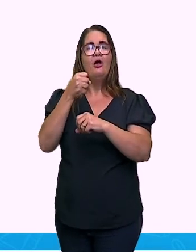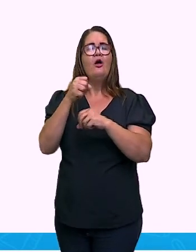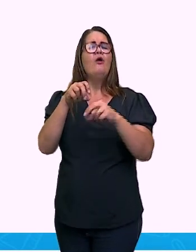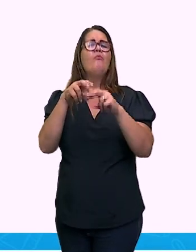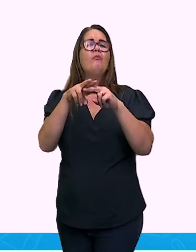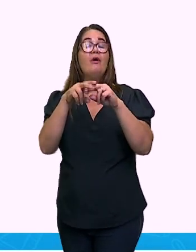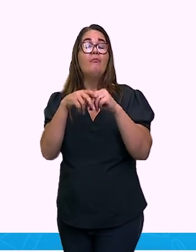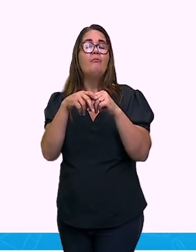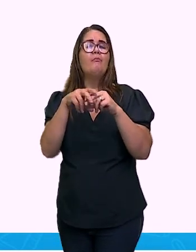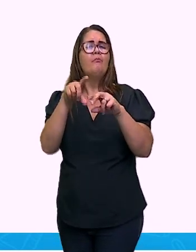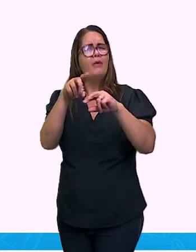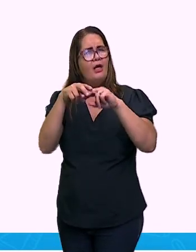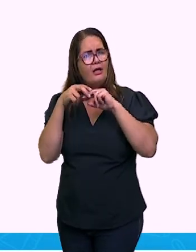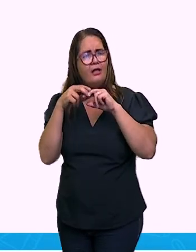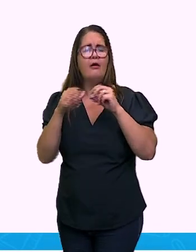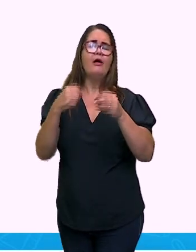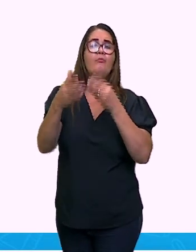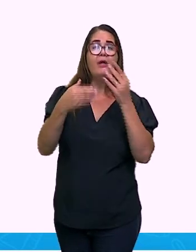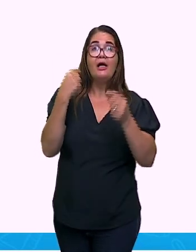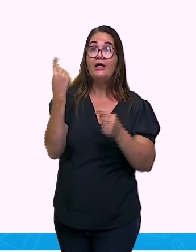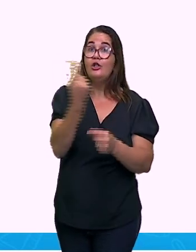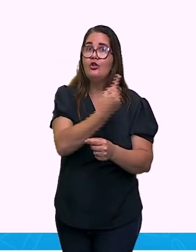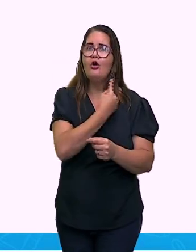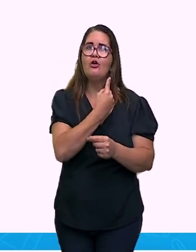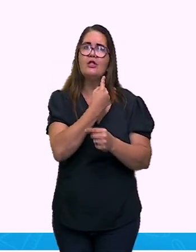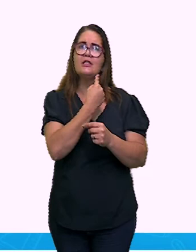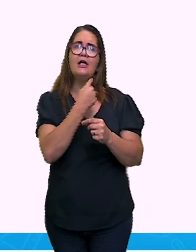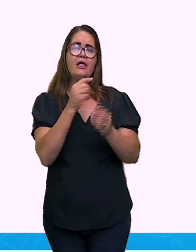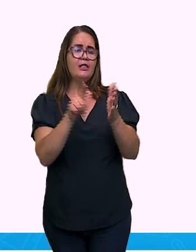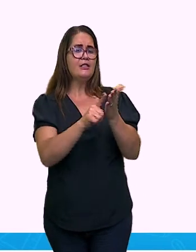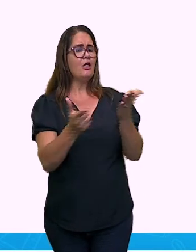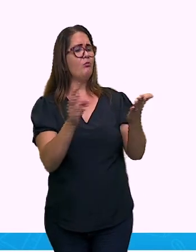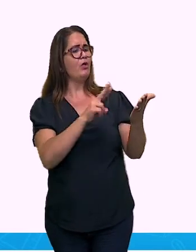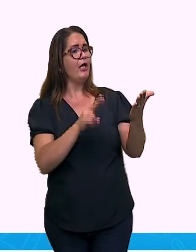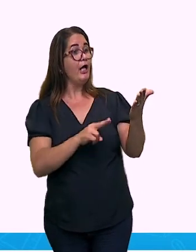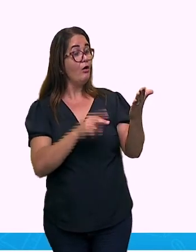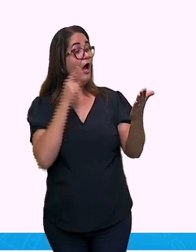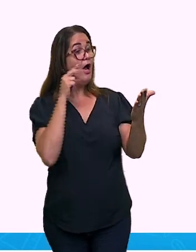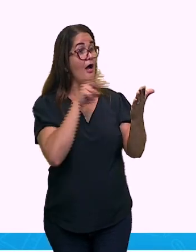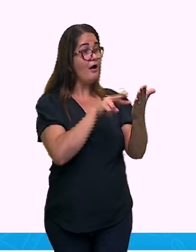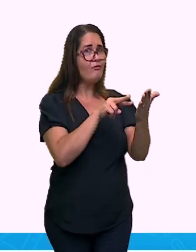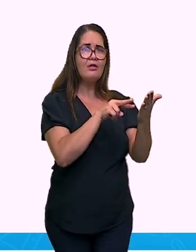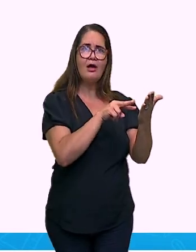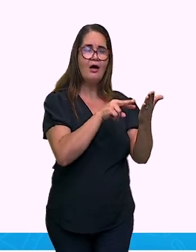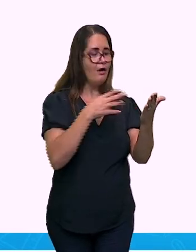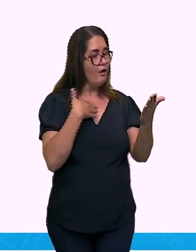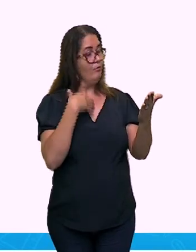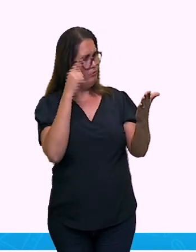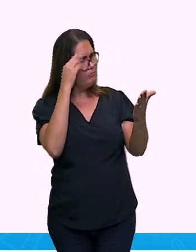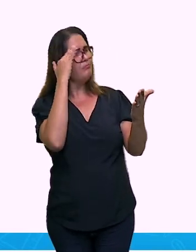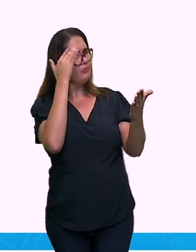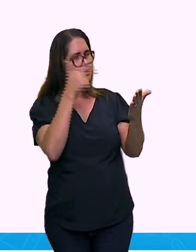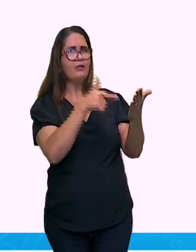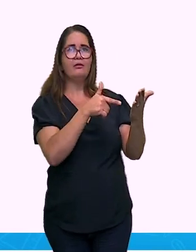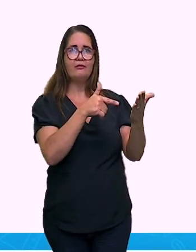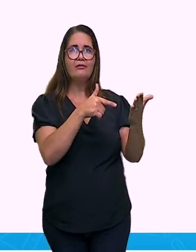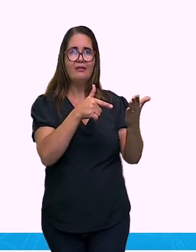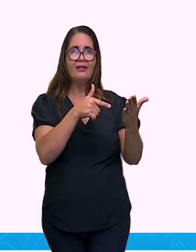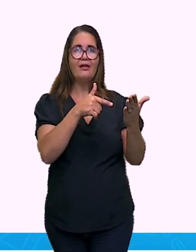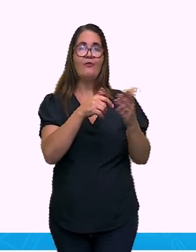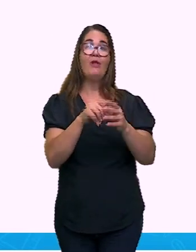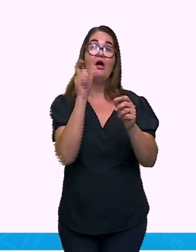dos leitores. E nós temos o corpo do texto, que é onde tem todo o